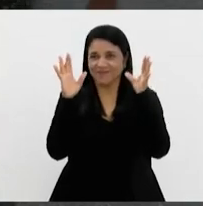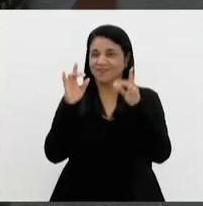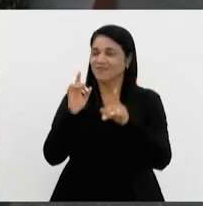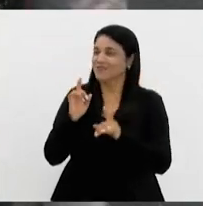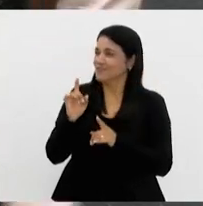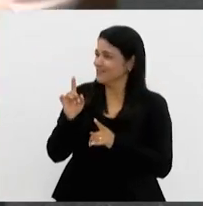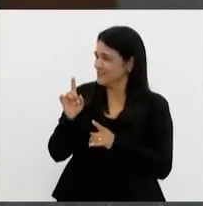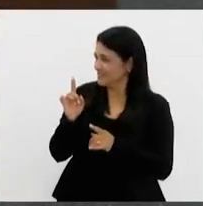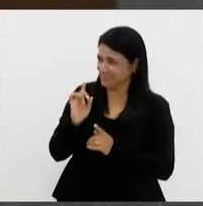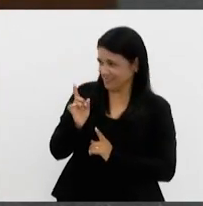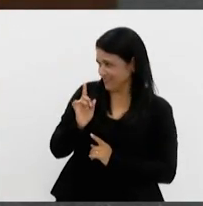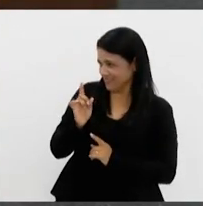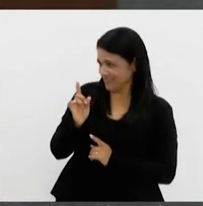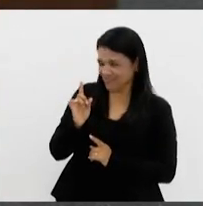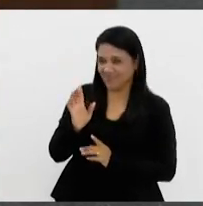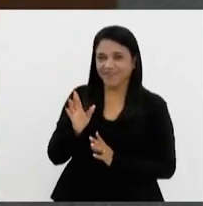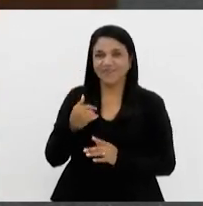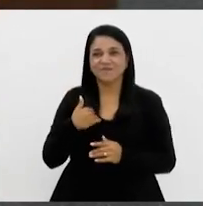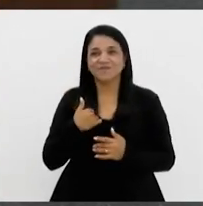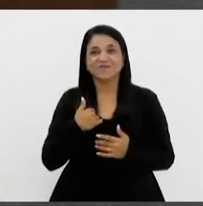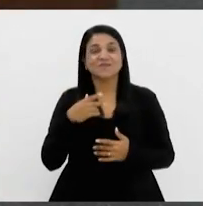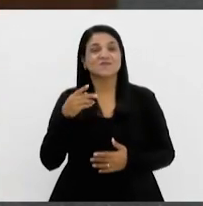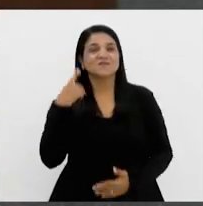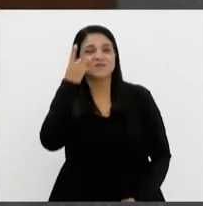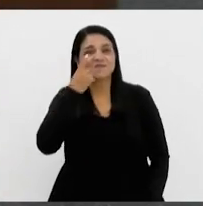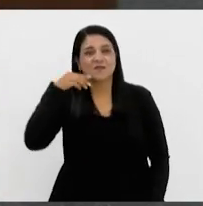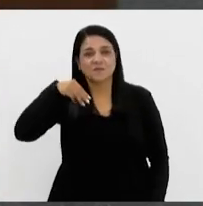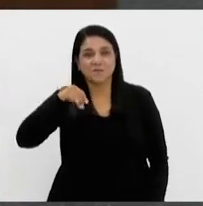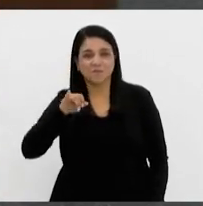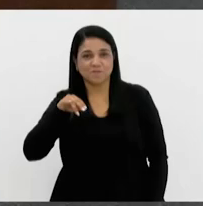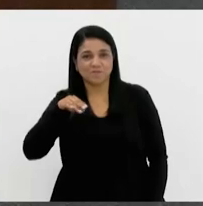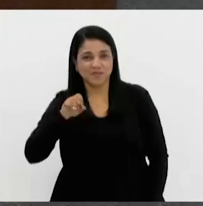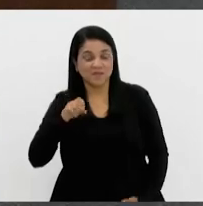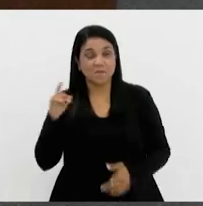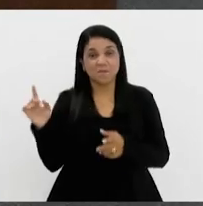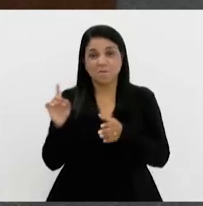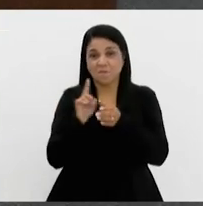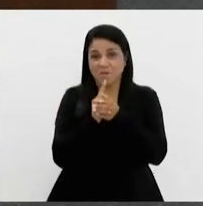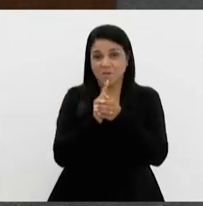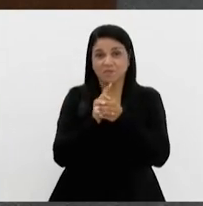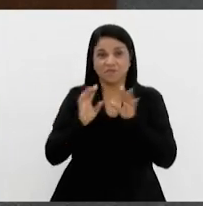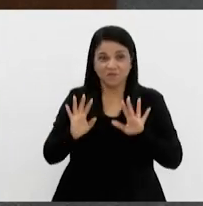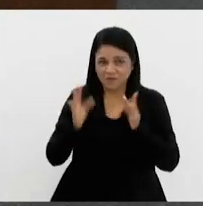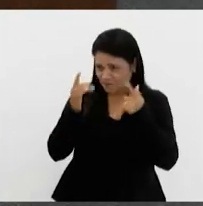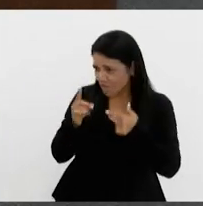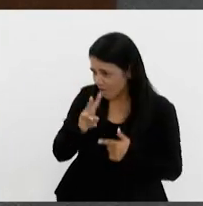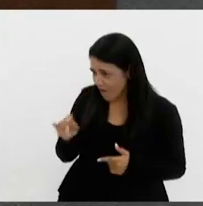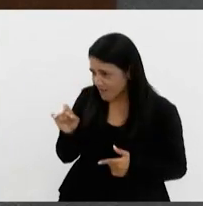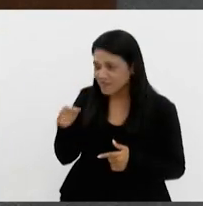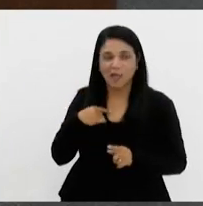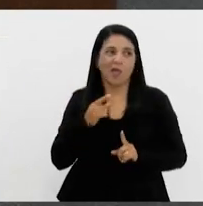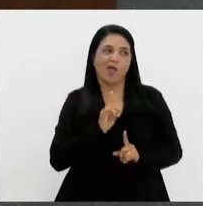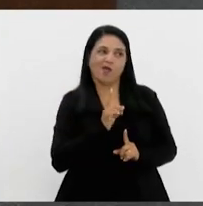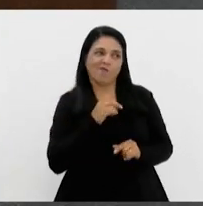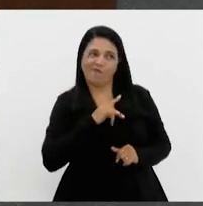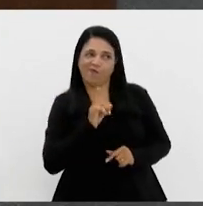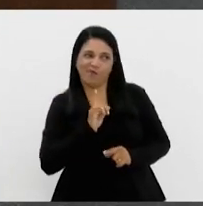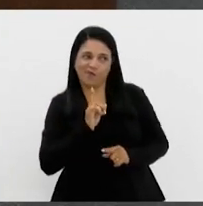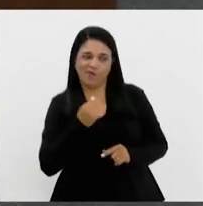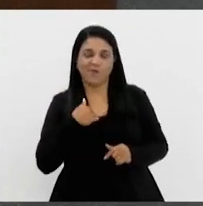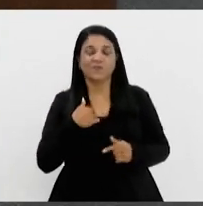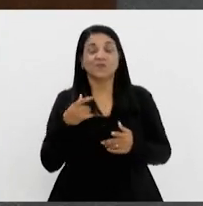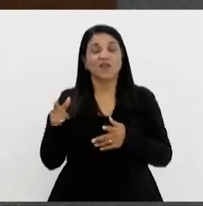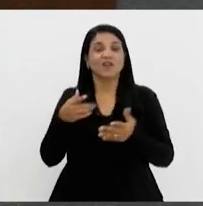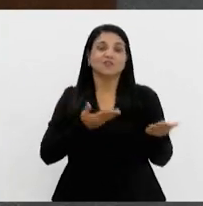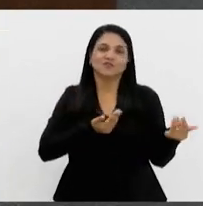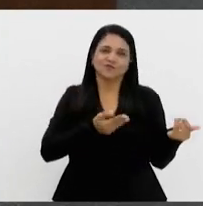Não. Deputado Carlos Mink falando de uma participação minha no festival, mas não irá ocorrer. Mas tem a nossa juventude aqui, que